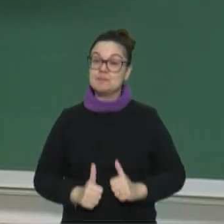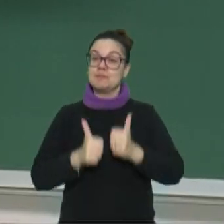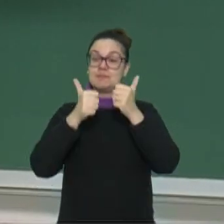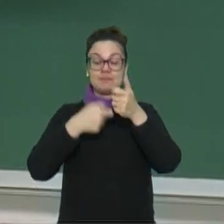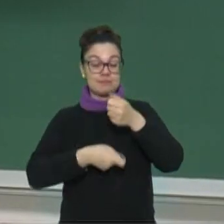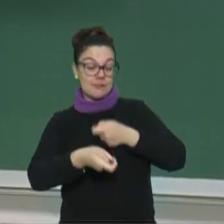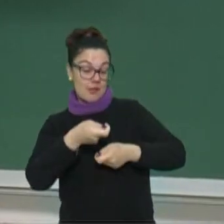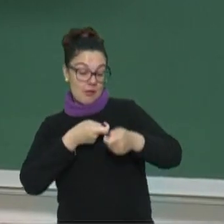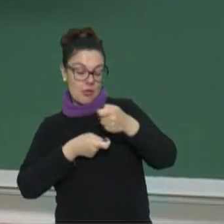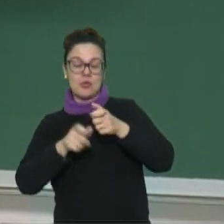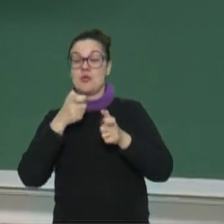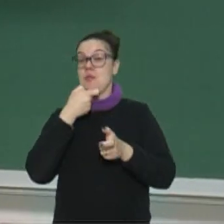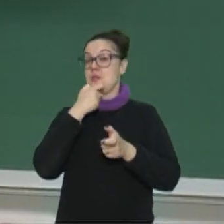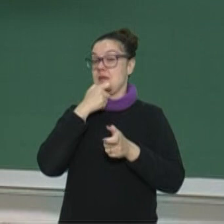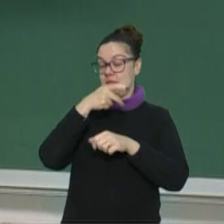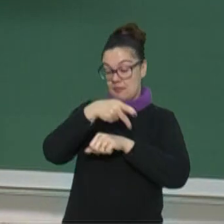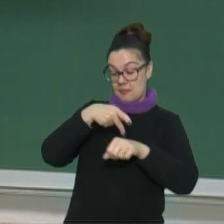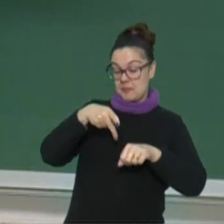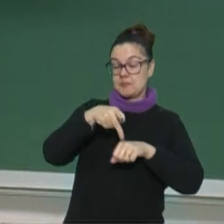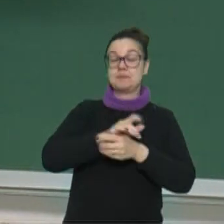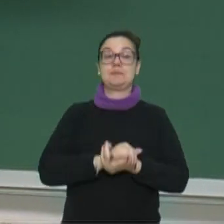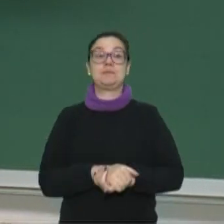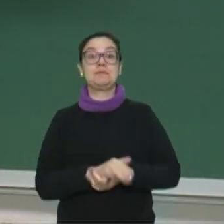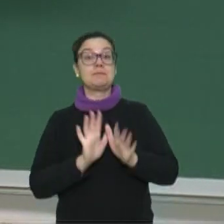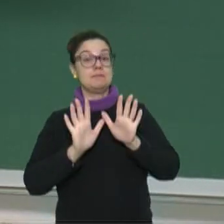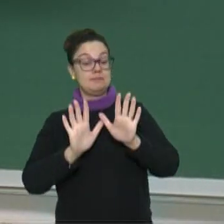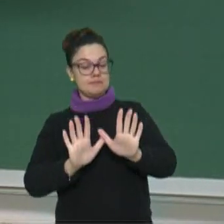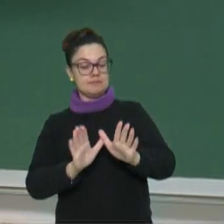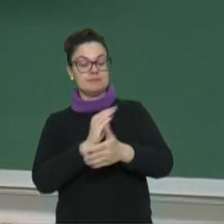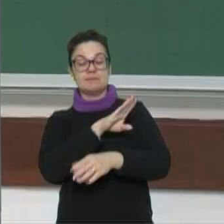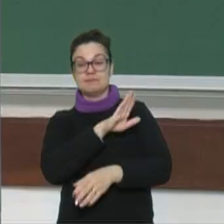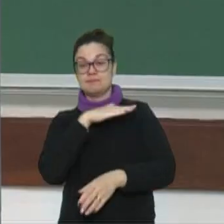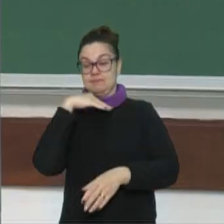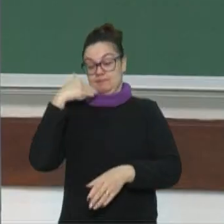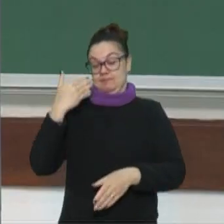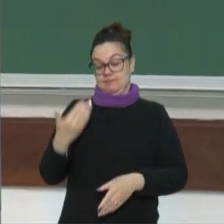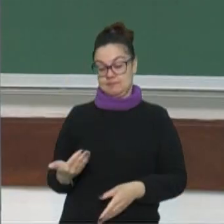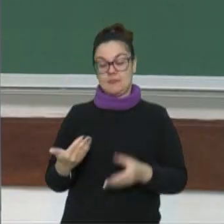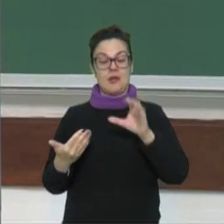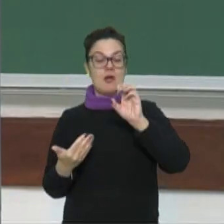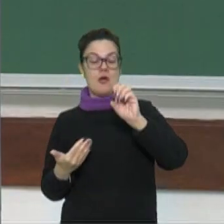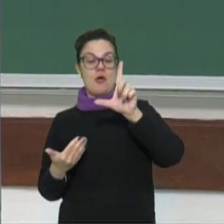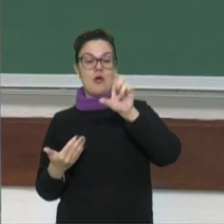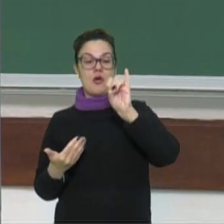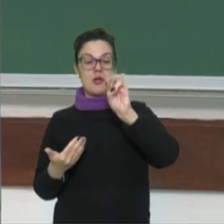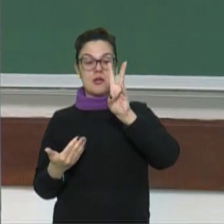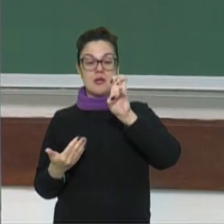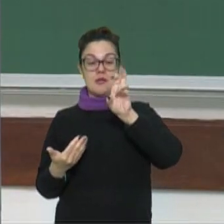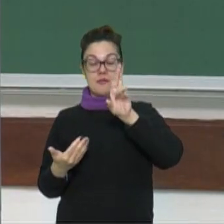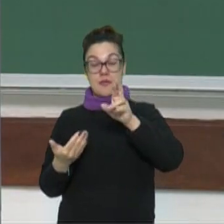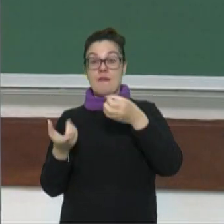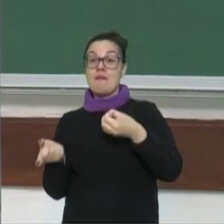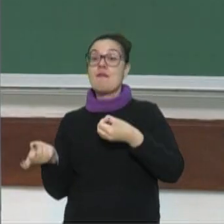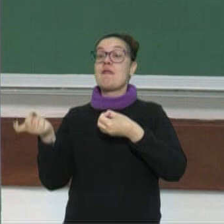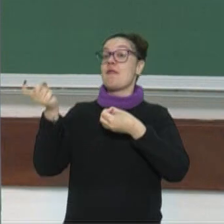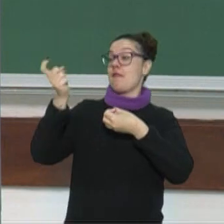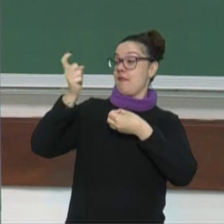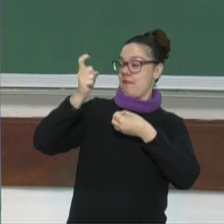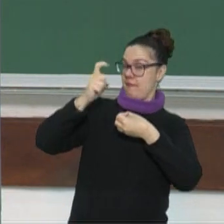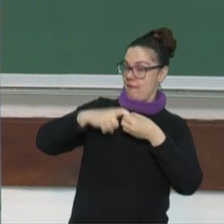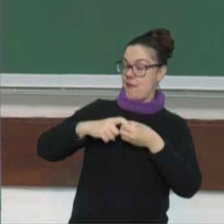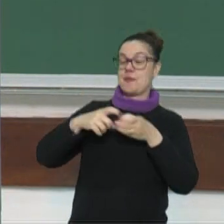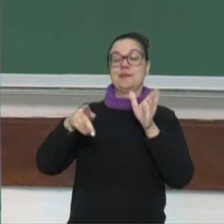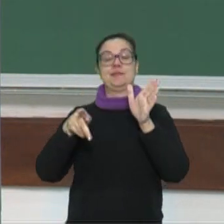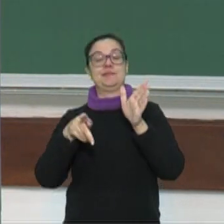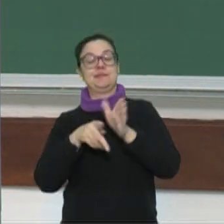para a Inglaterra. Mas, após a morte de Oliver Cromwell, é restaurada a monarquia. Ele chama os herdeiros de Carlos